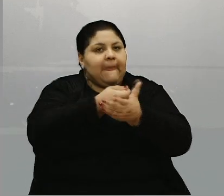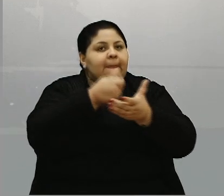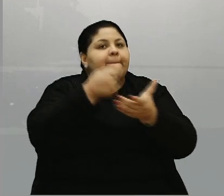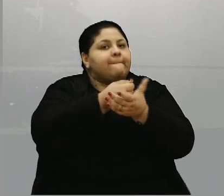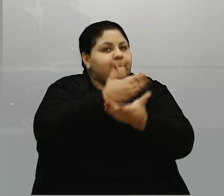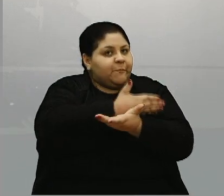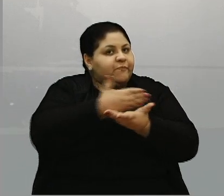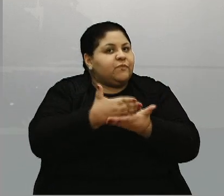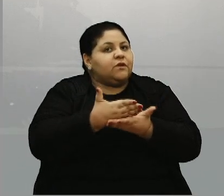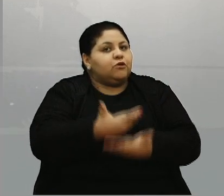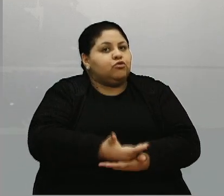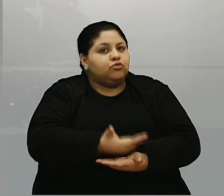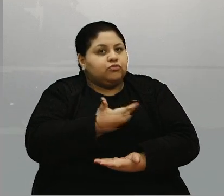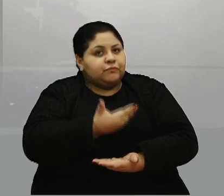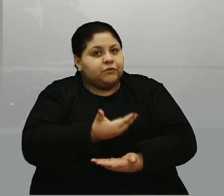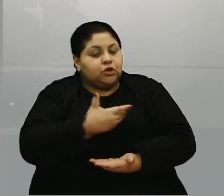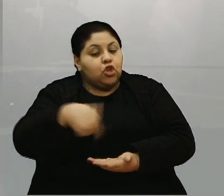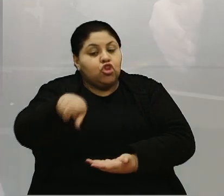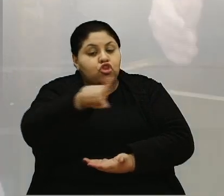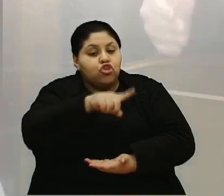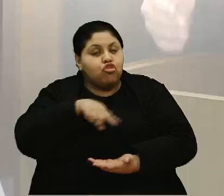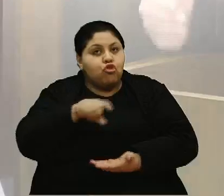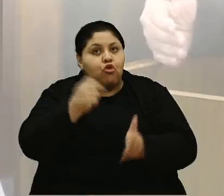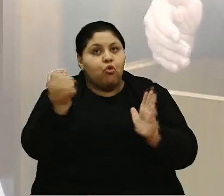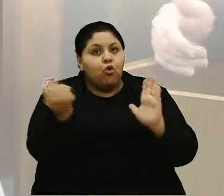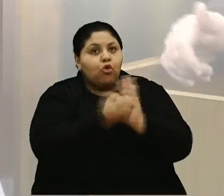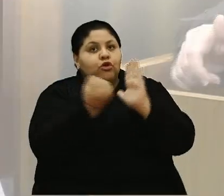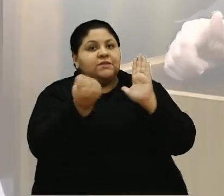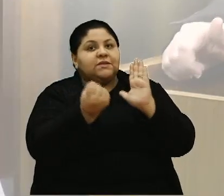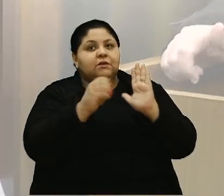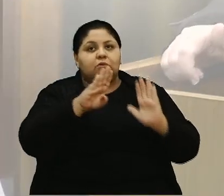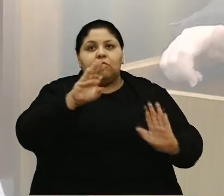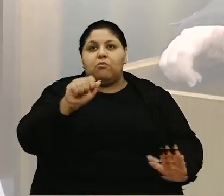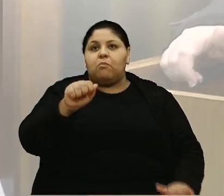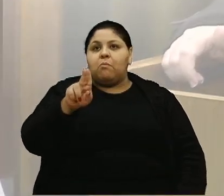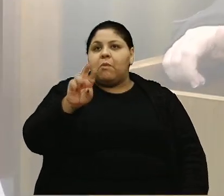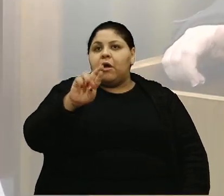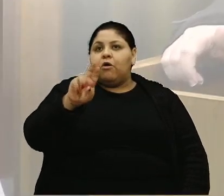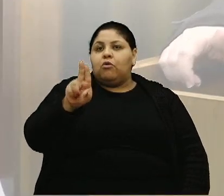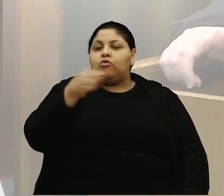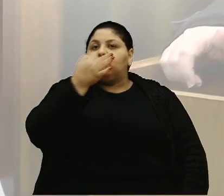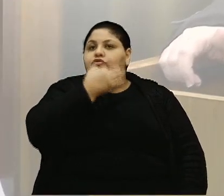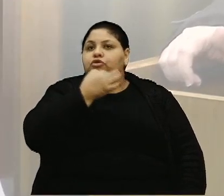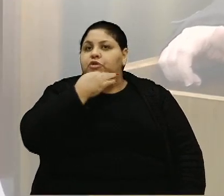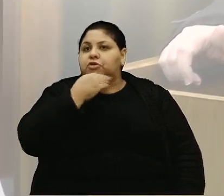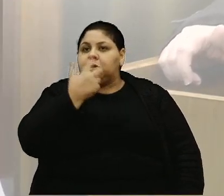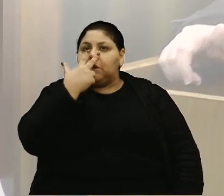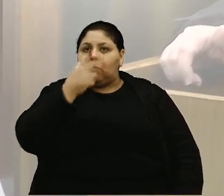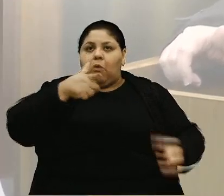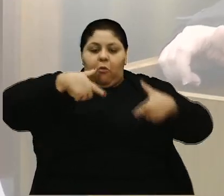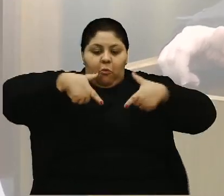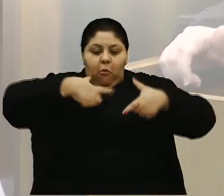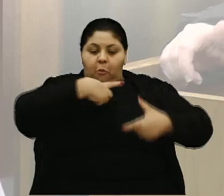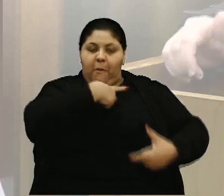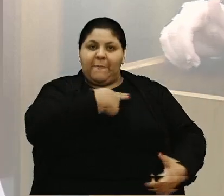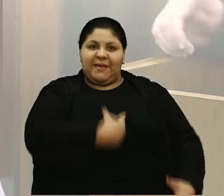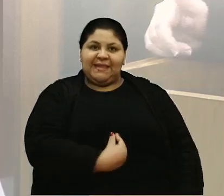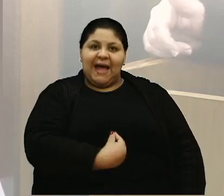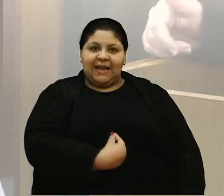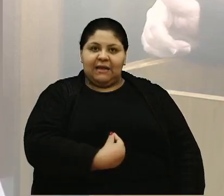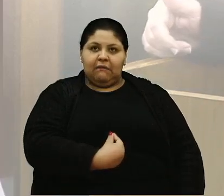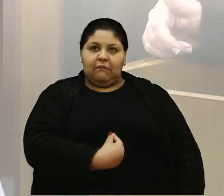Natal para que nós tenhamos o selo Bauru de Caxias. Como é uma medalha Michelin, né, aquelas que tem de restaurantes